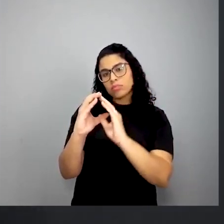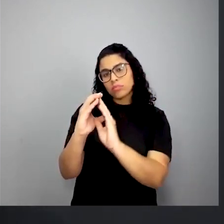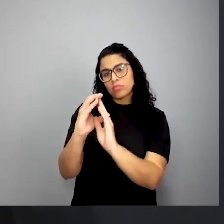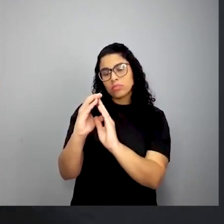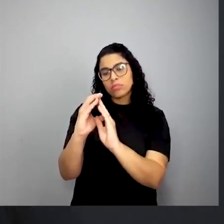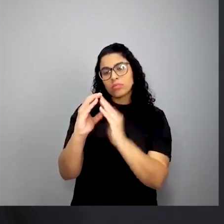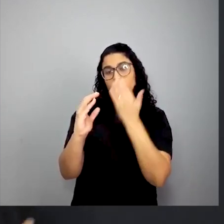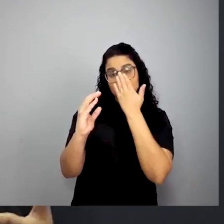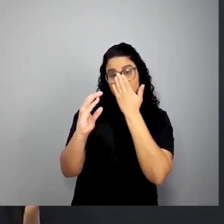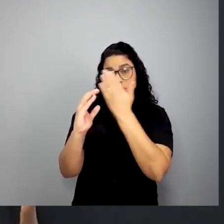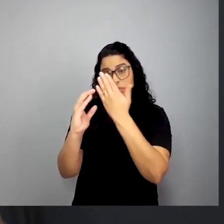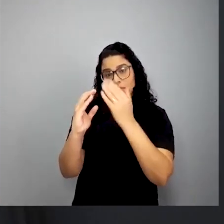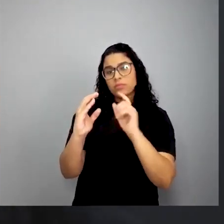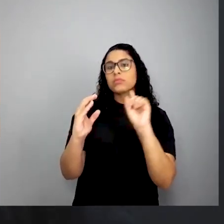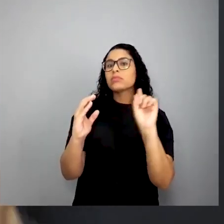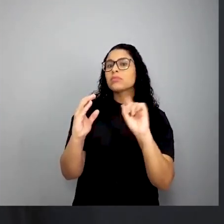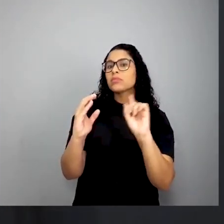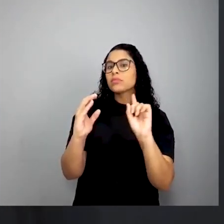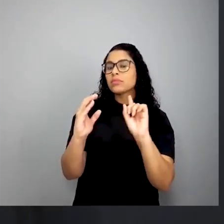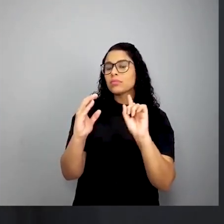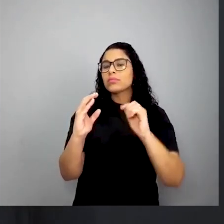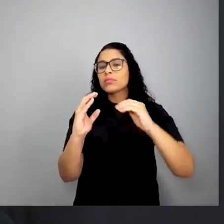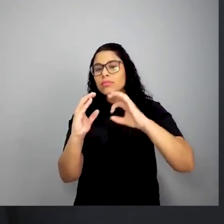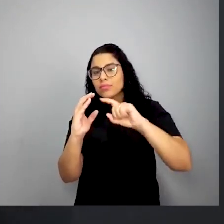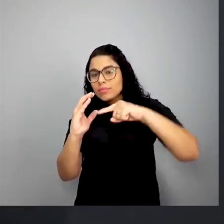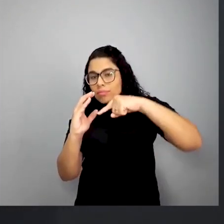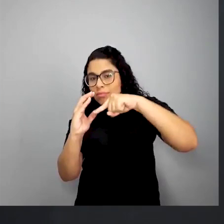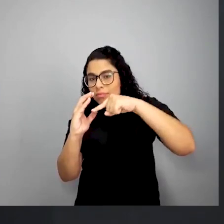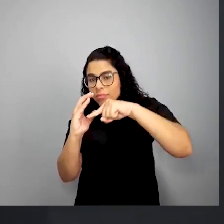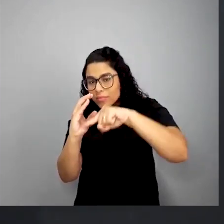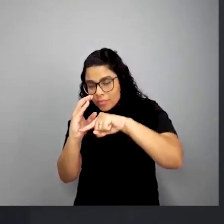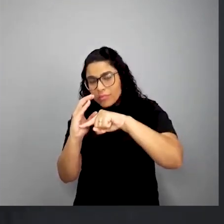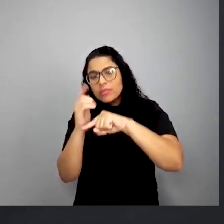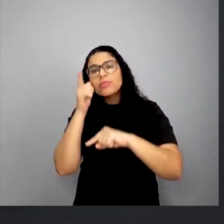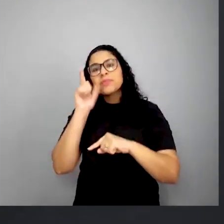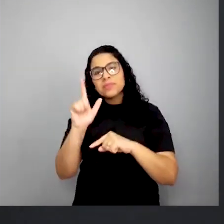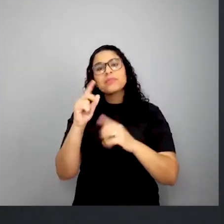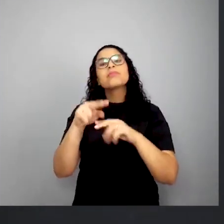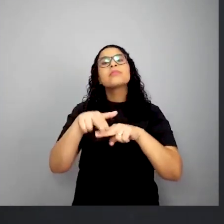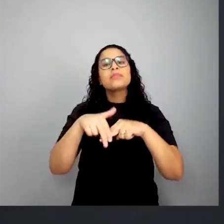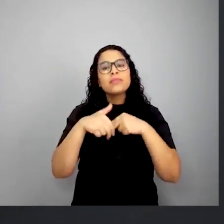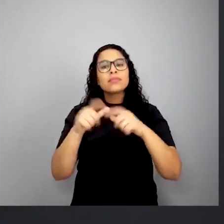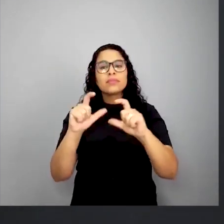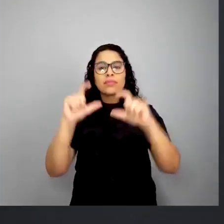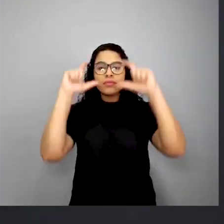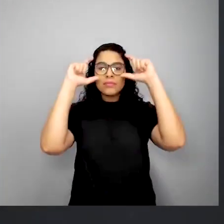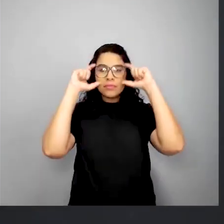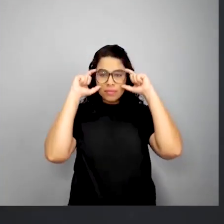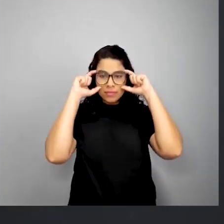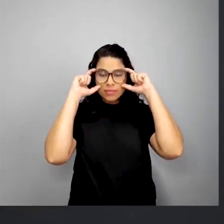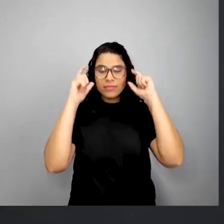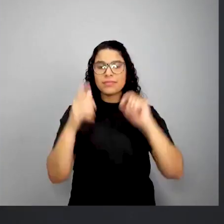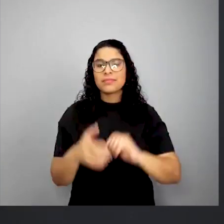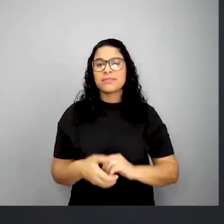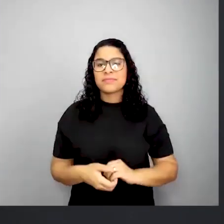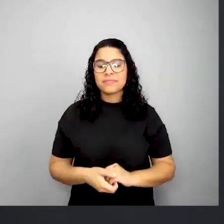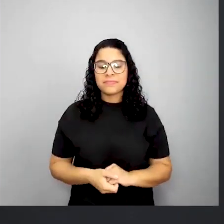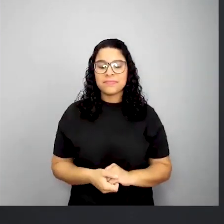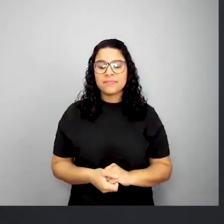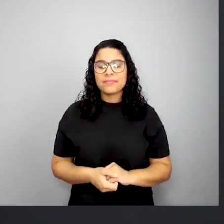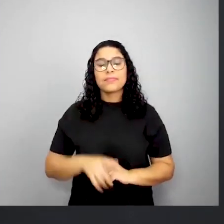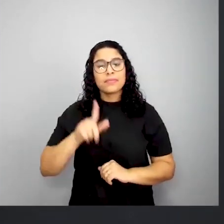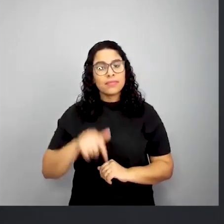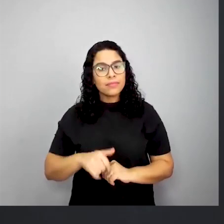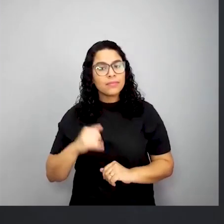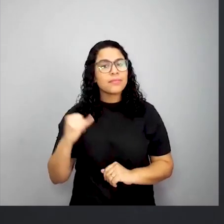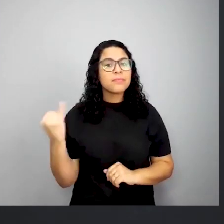lá atrás, onde deve ser projetada, na retina. Então, lente divergente ou lente côncava é a